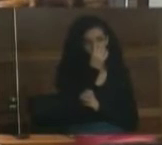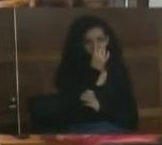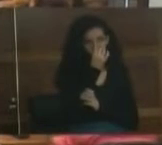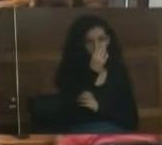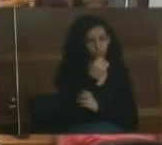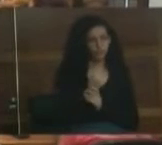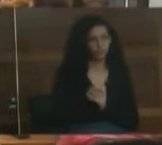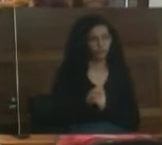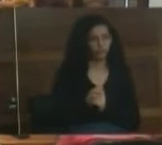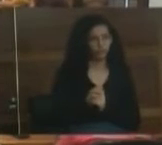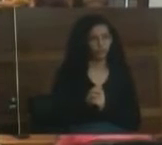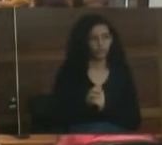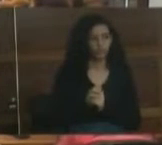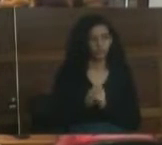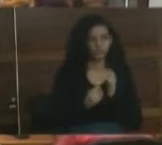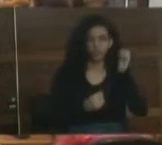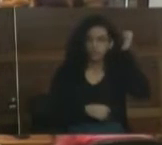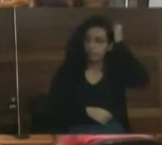hrj